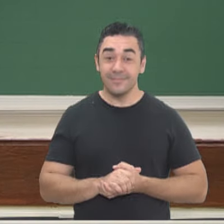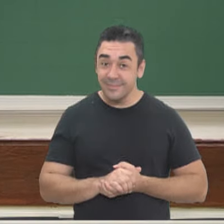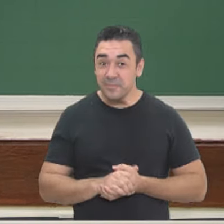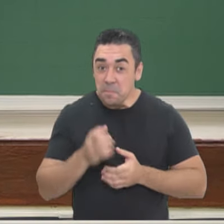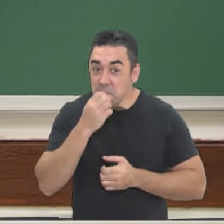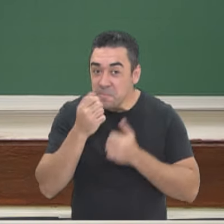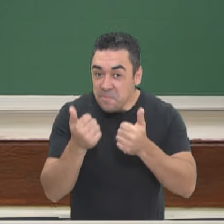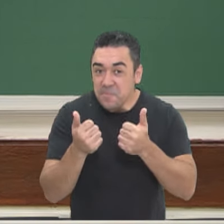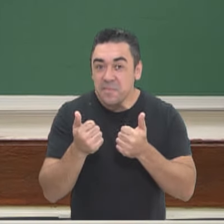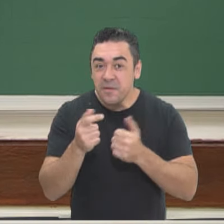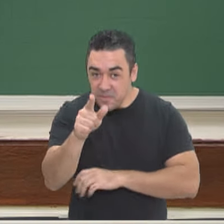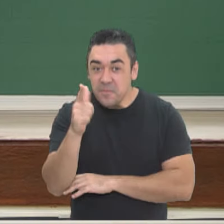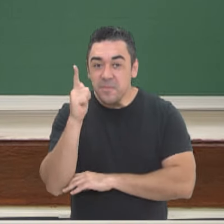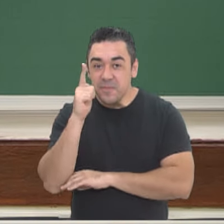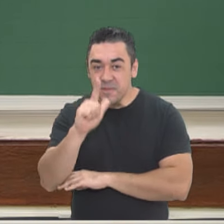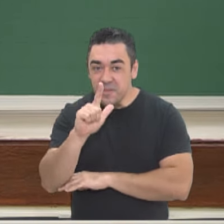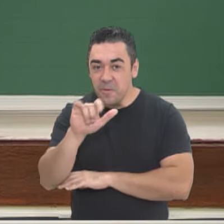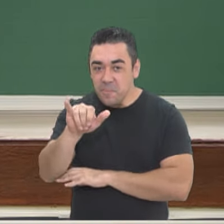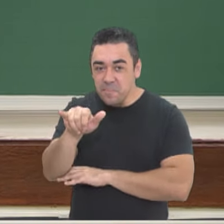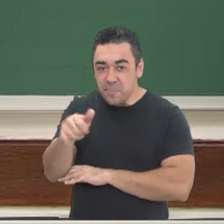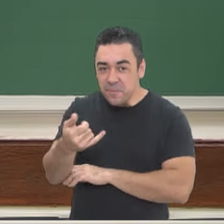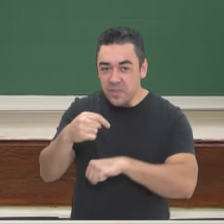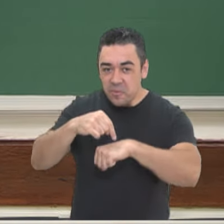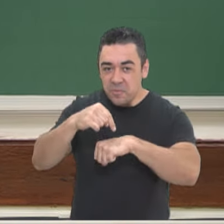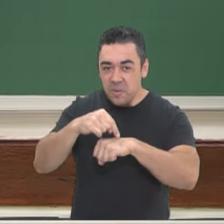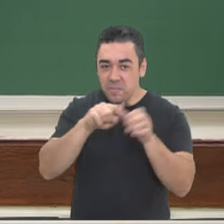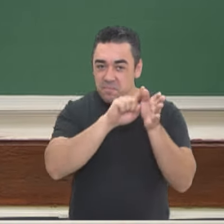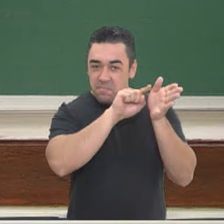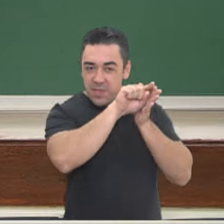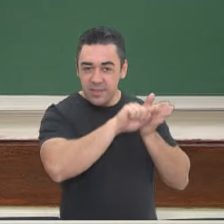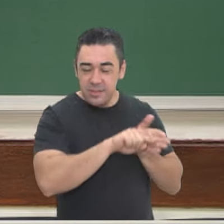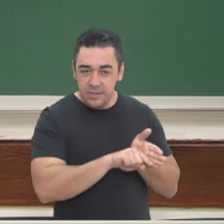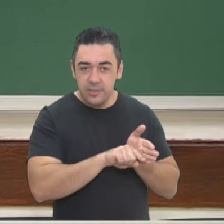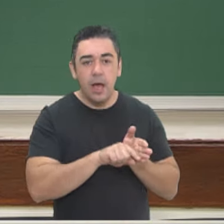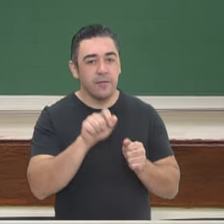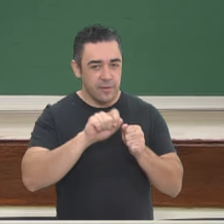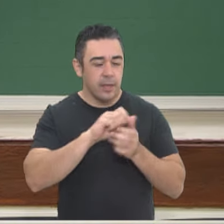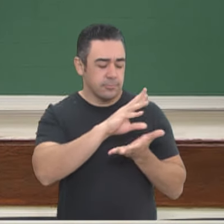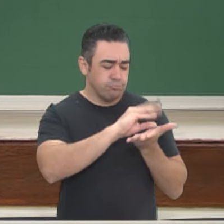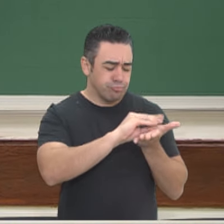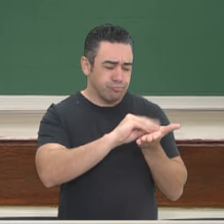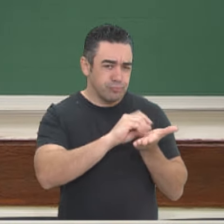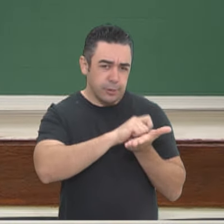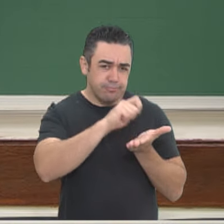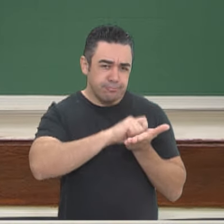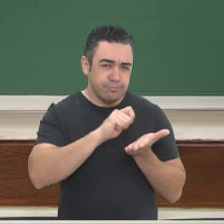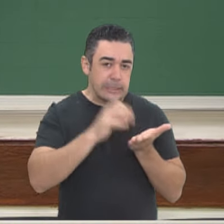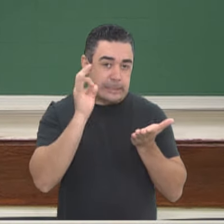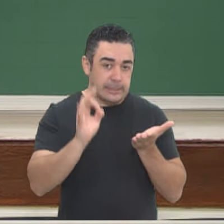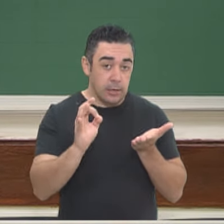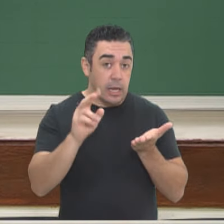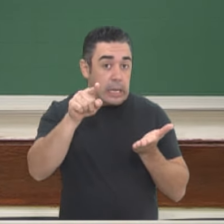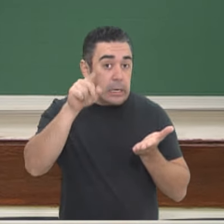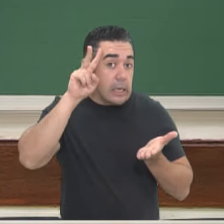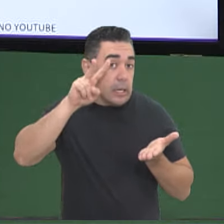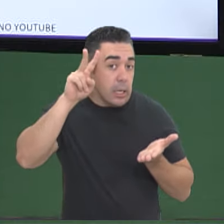Muito bem, espero que vocês tenham aproveitado bem esse tempinho e caprichado na atividade. Lembrem-se que